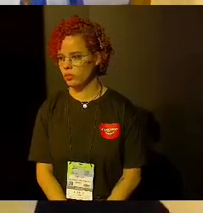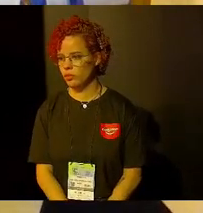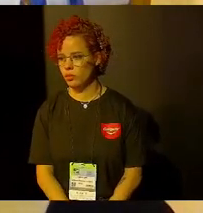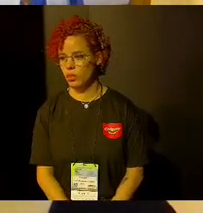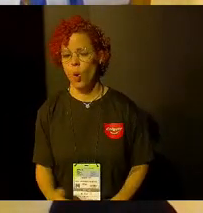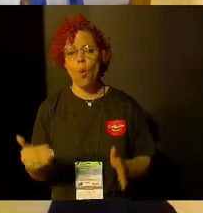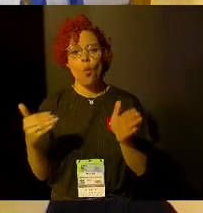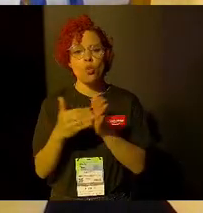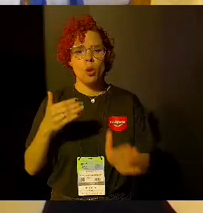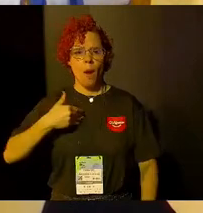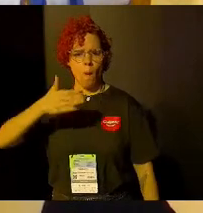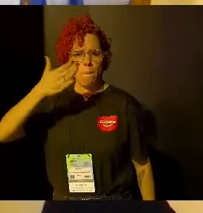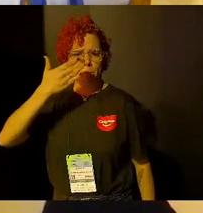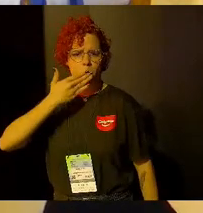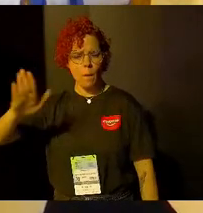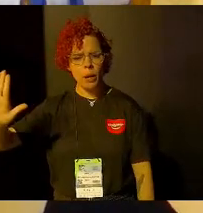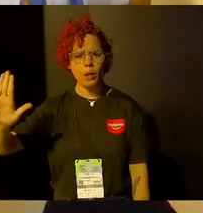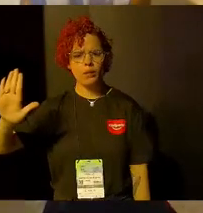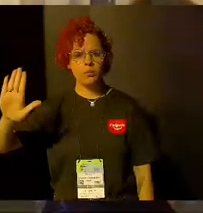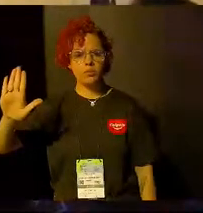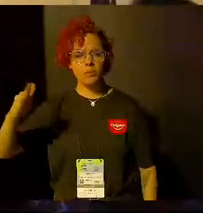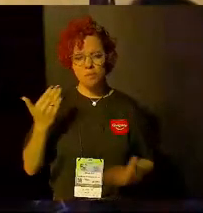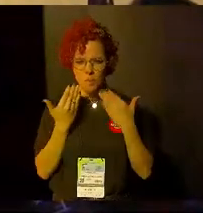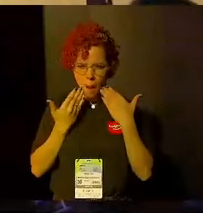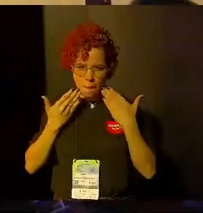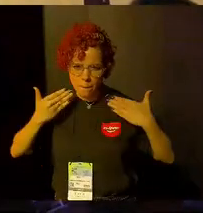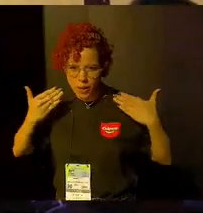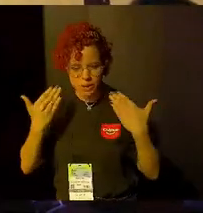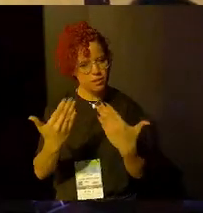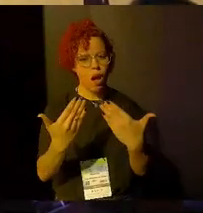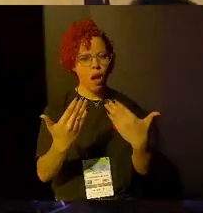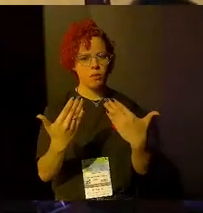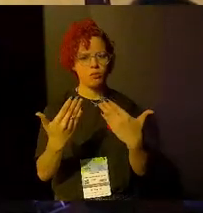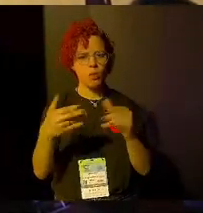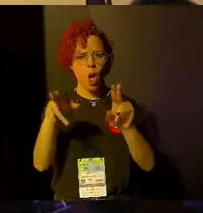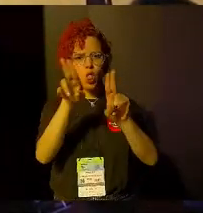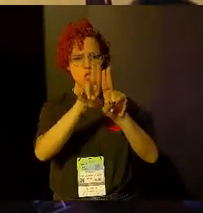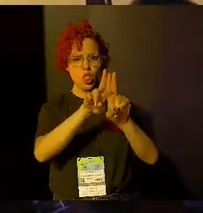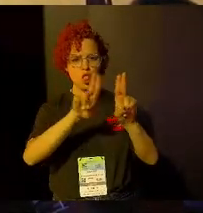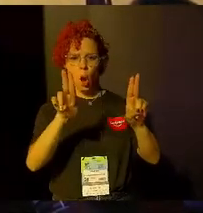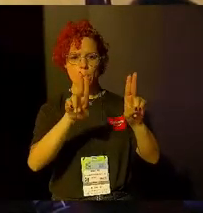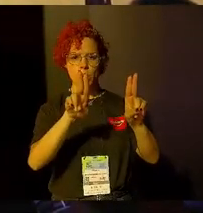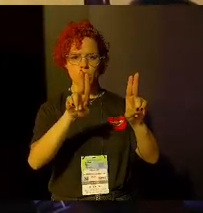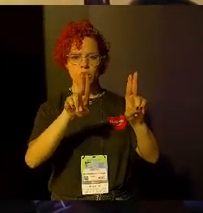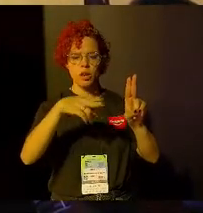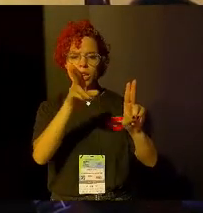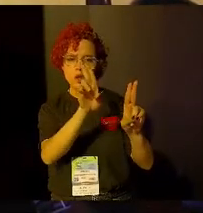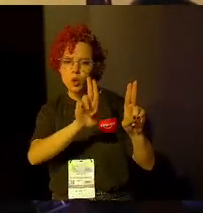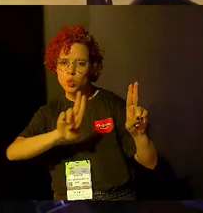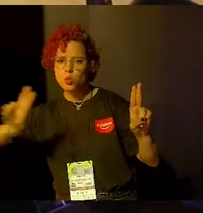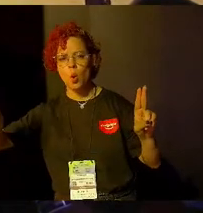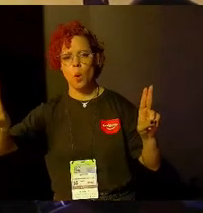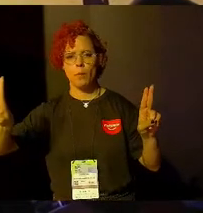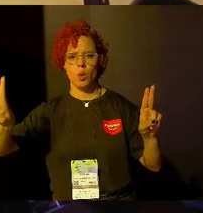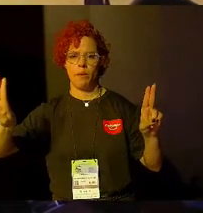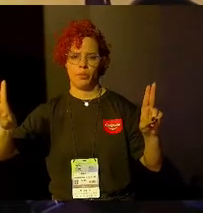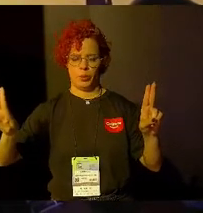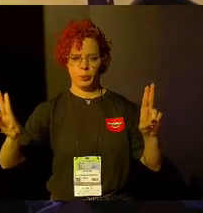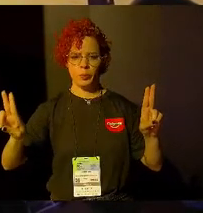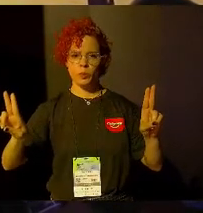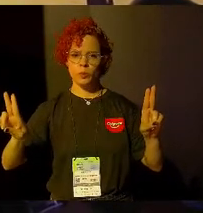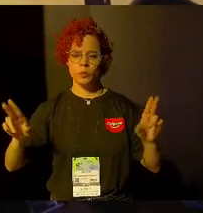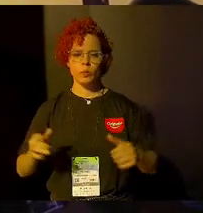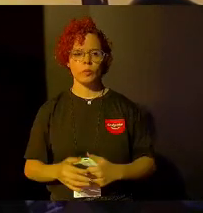último Eu prometo me apresentar com o nome e com